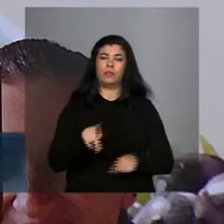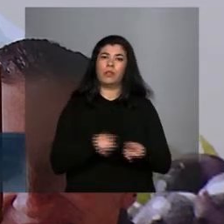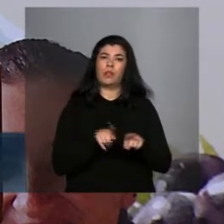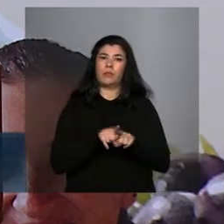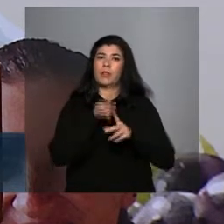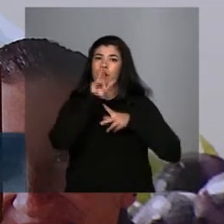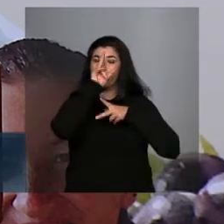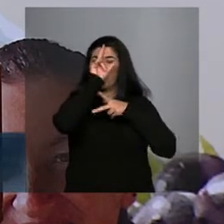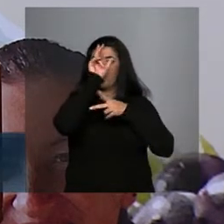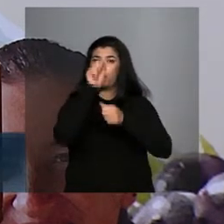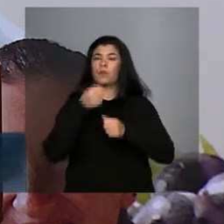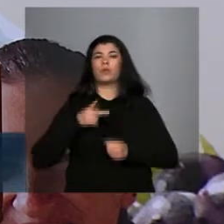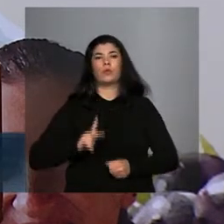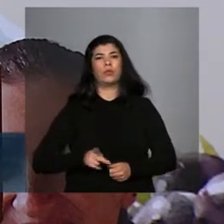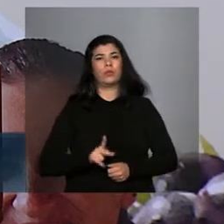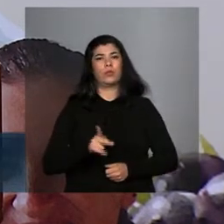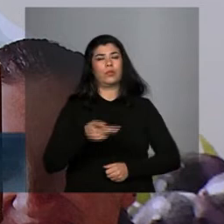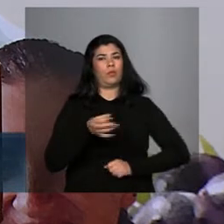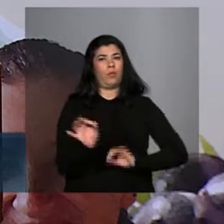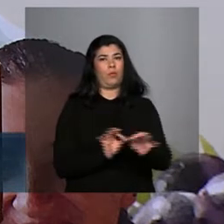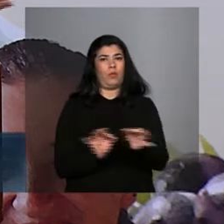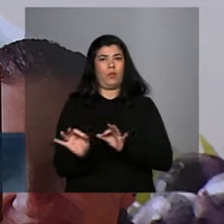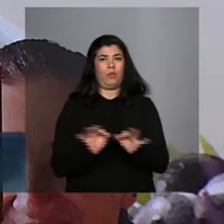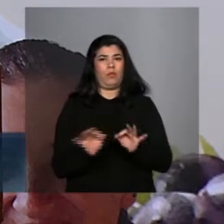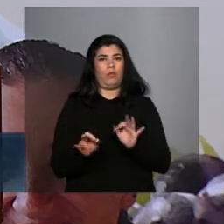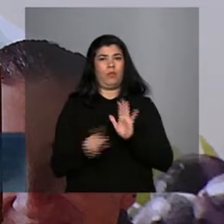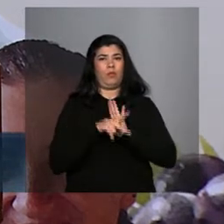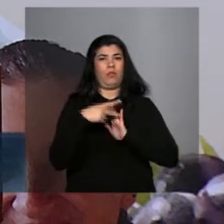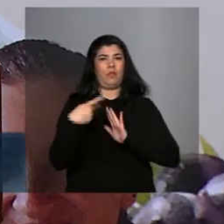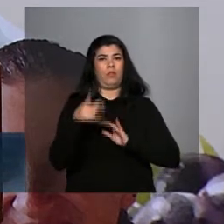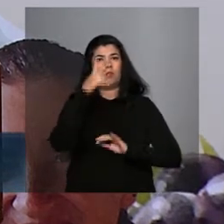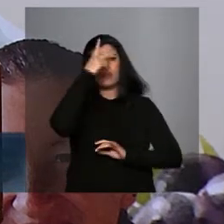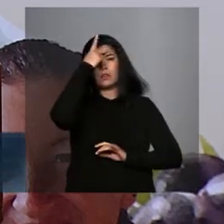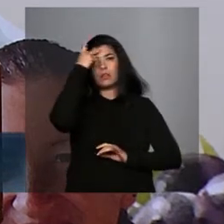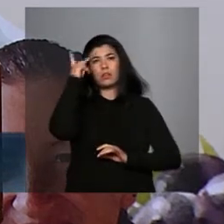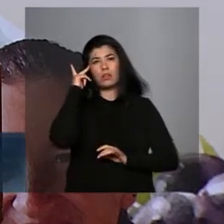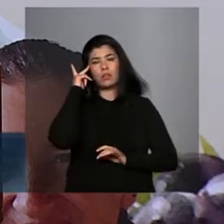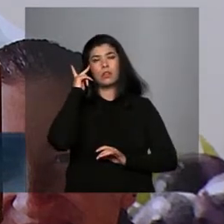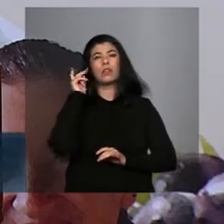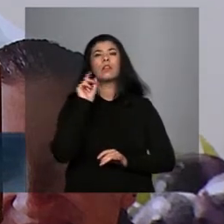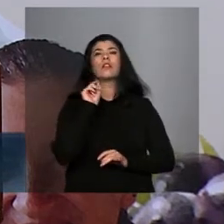forte também será a organização dos agricultores